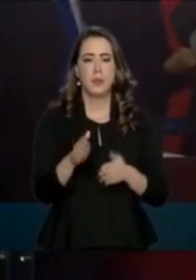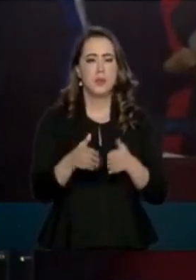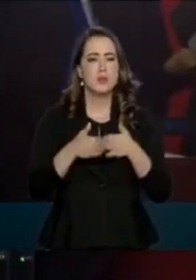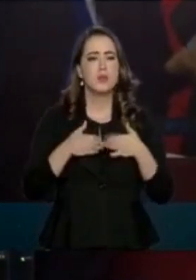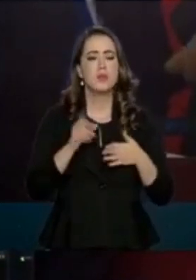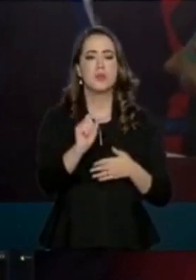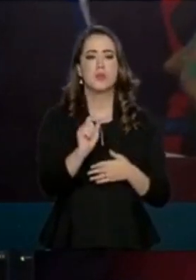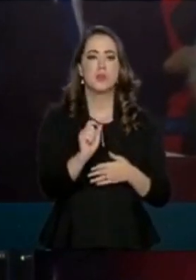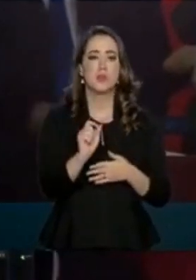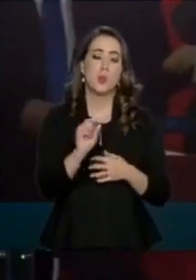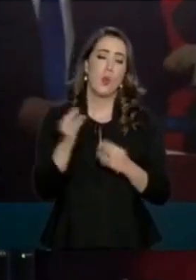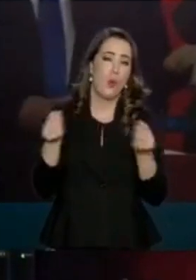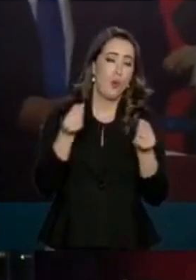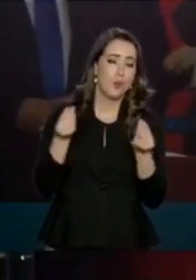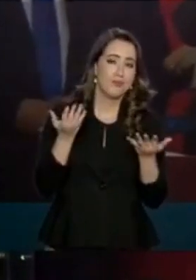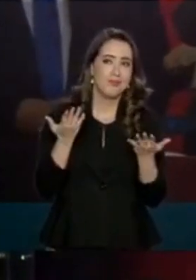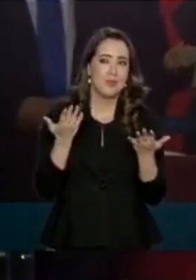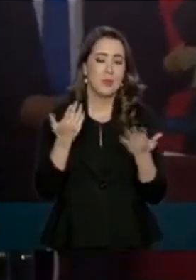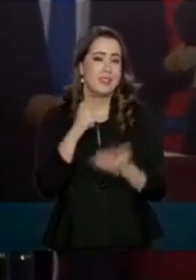ninguém faz nada sozinho,